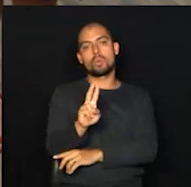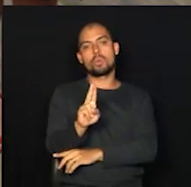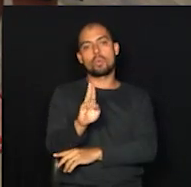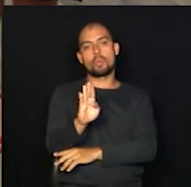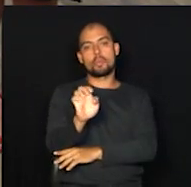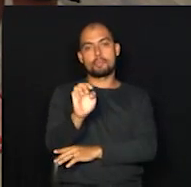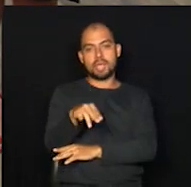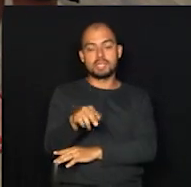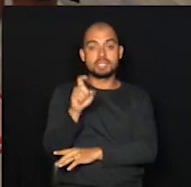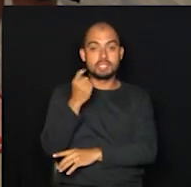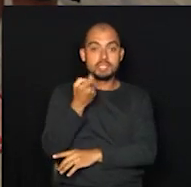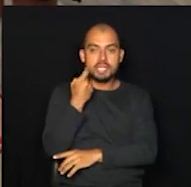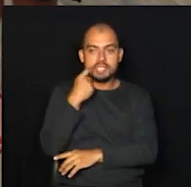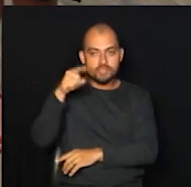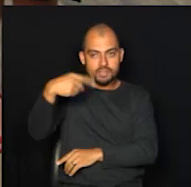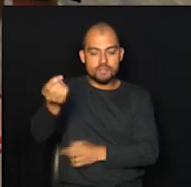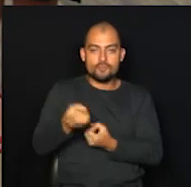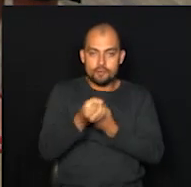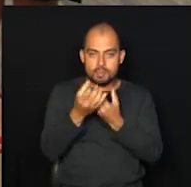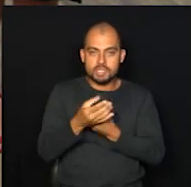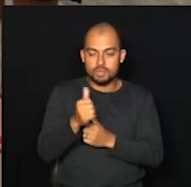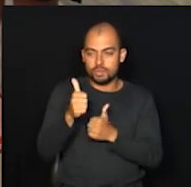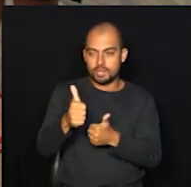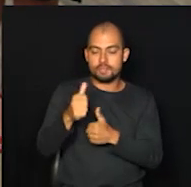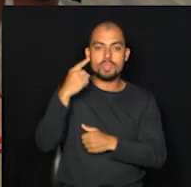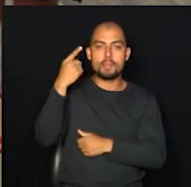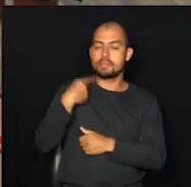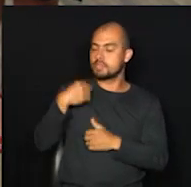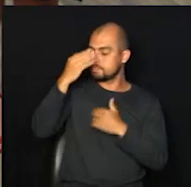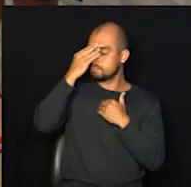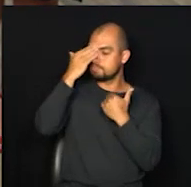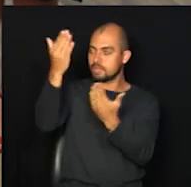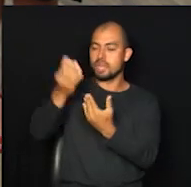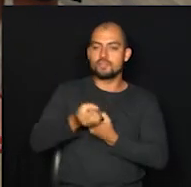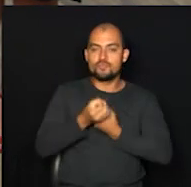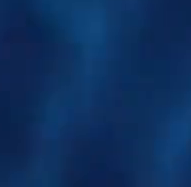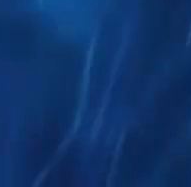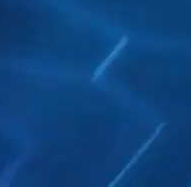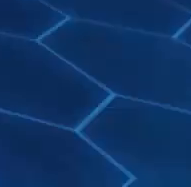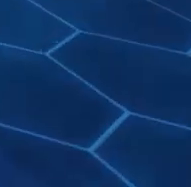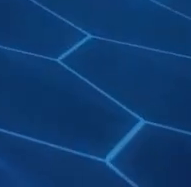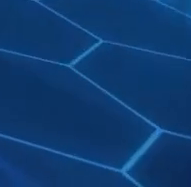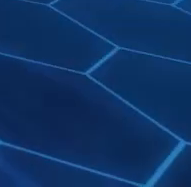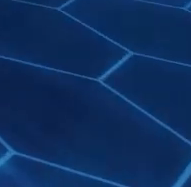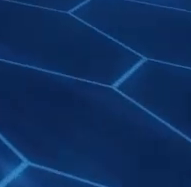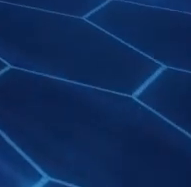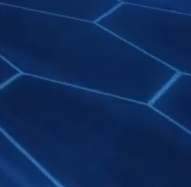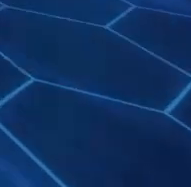outras informações. Obrigado, Mina Abreu, pelas notícias da metrópole aqui da cidade de Campinas.